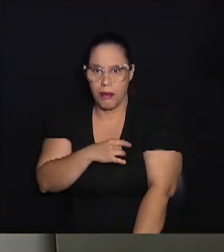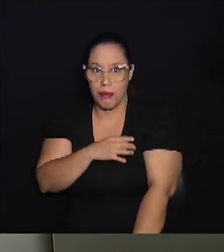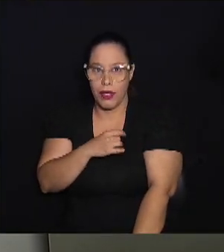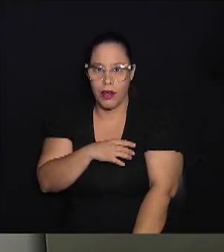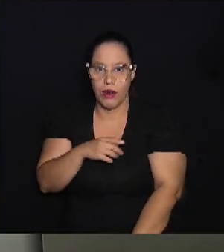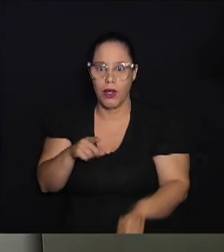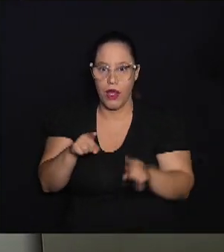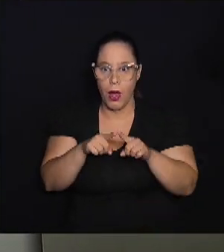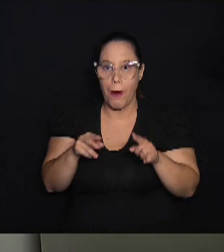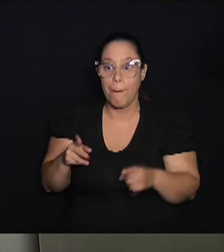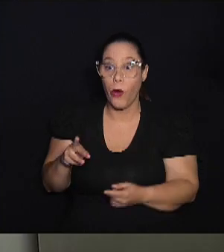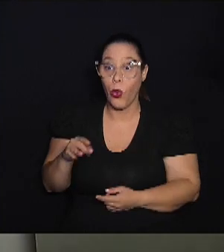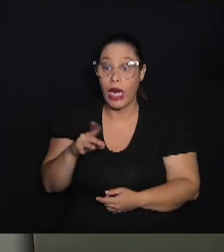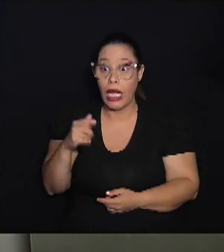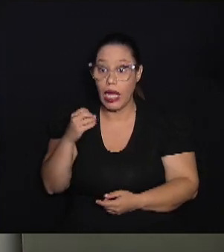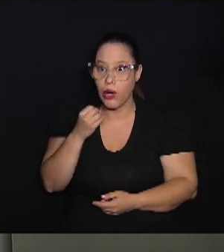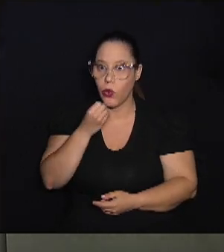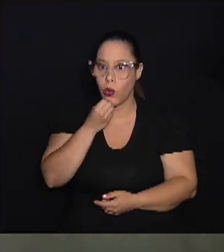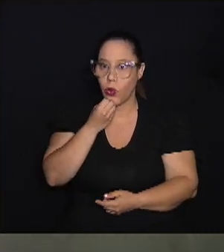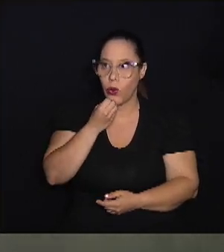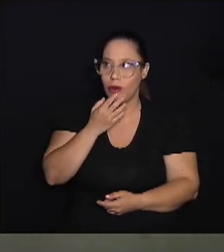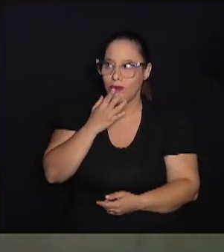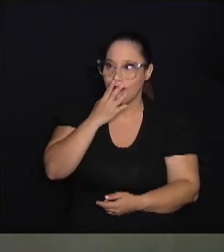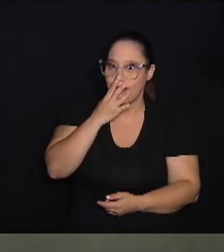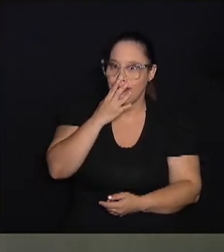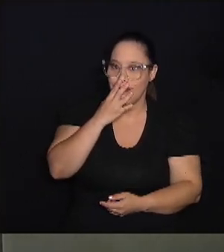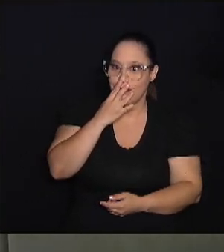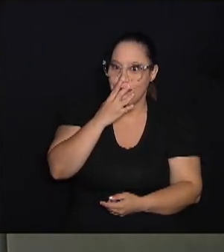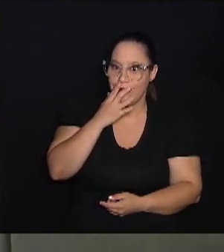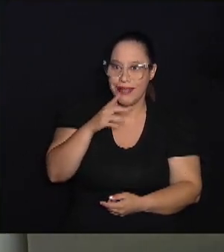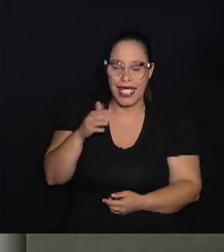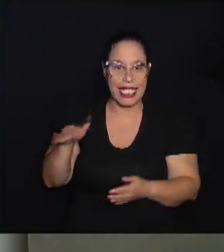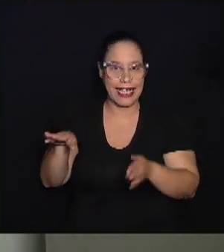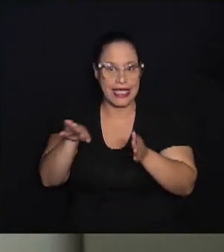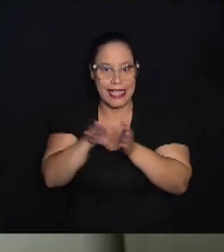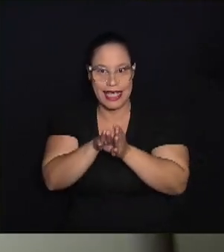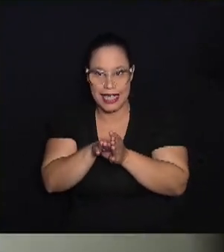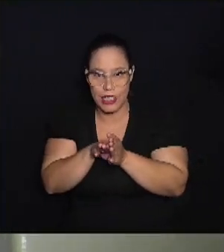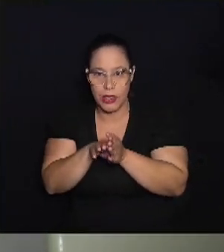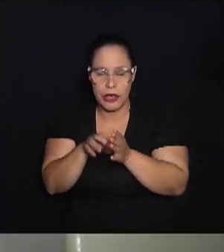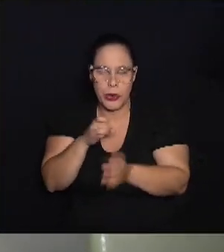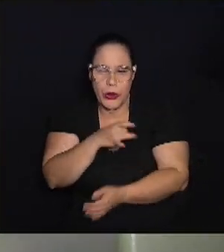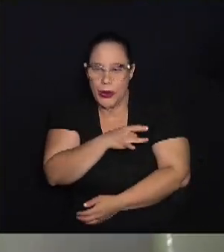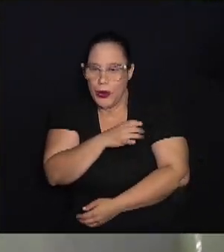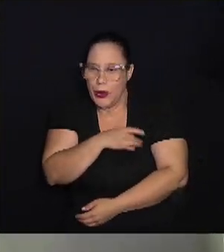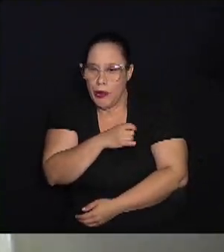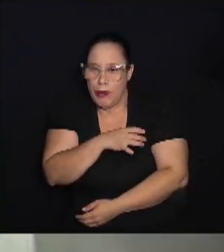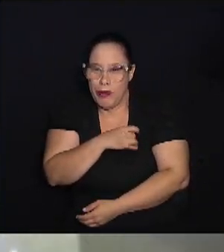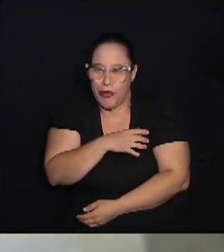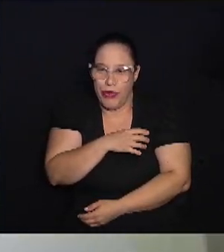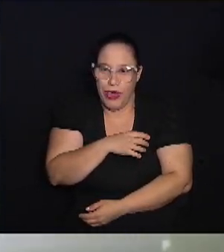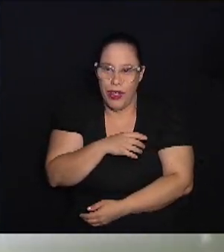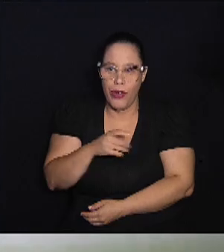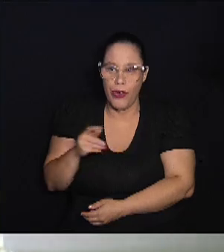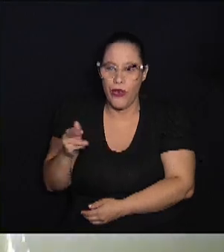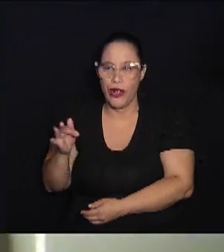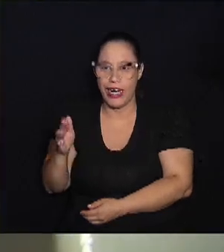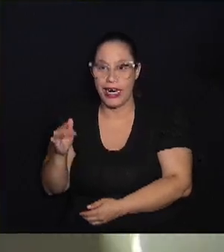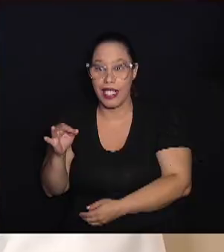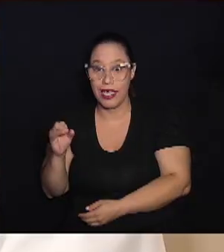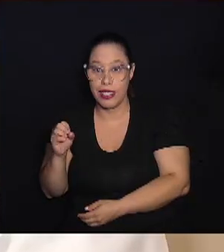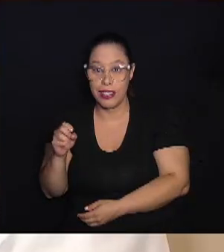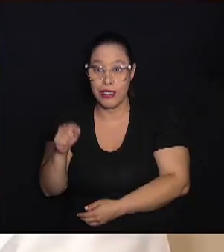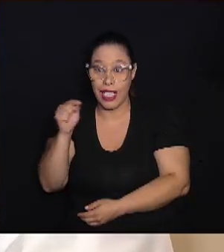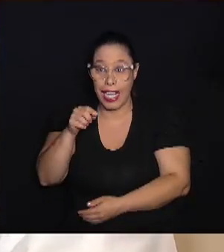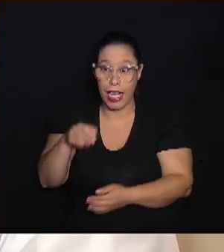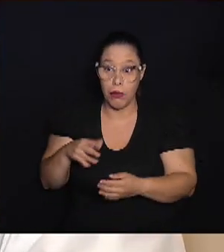o prédio é bem antigo, o prédio é tombado, temos o porão. E eles ficam com medo, eles falam que o Francisco Glicério está enterrado